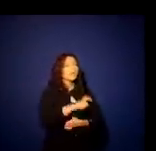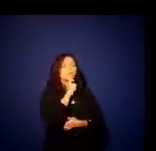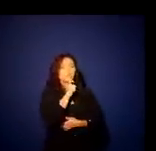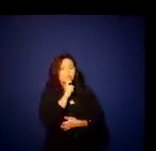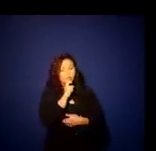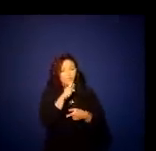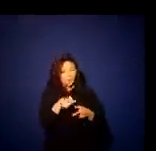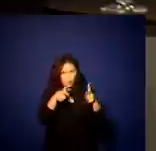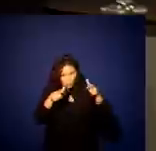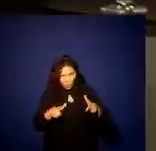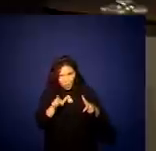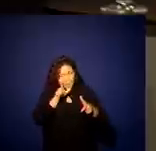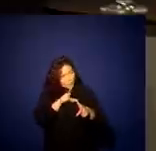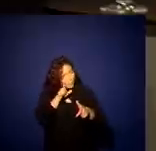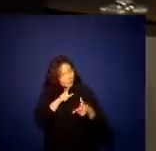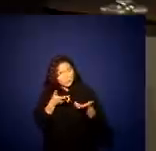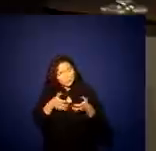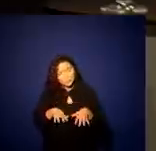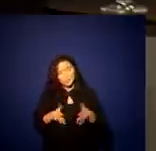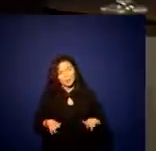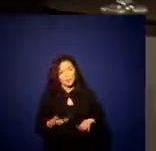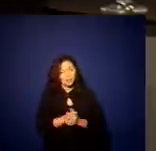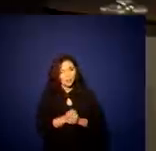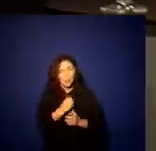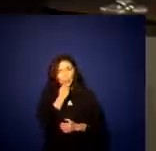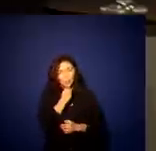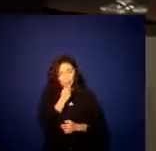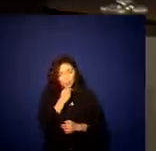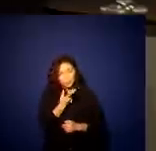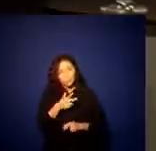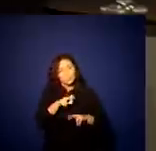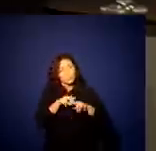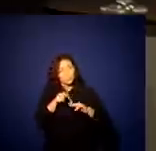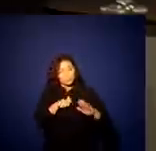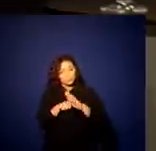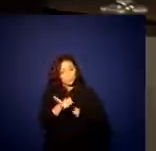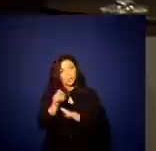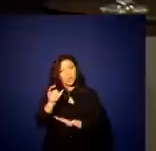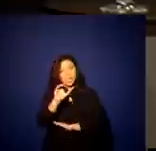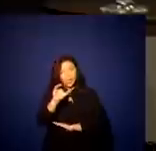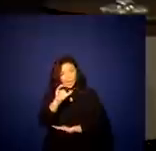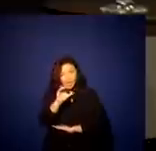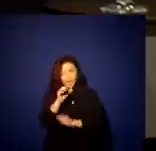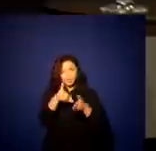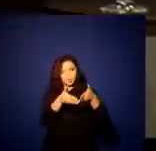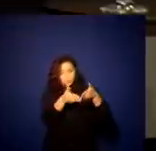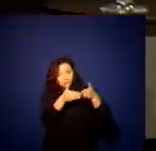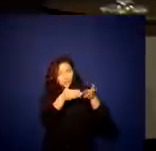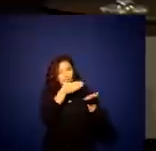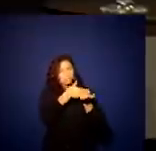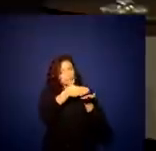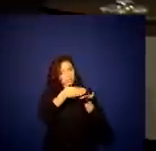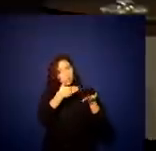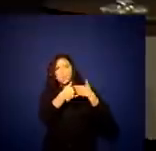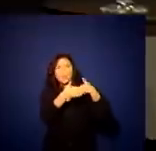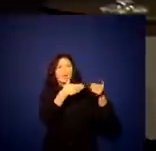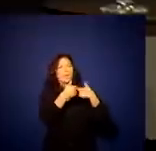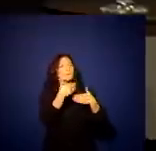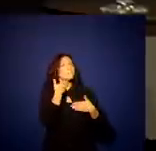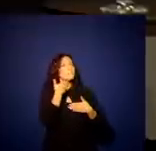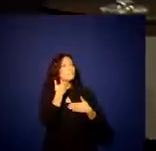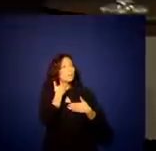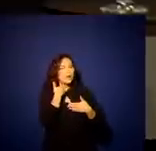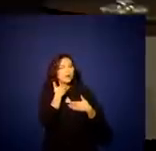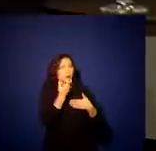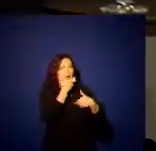e eu acho que o custo de crédito subiu para todo mundo eu acho que se você perguntar por qualquer banqueiro Ninguém vai querer